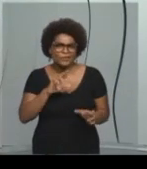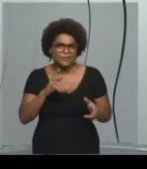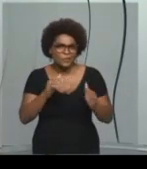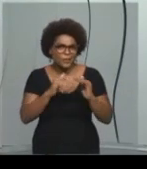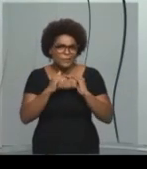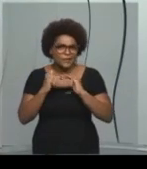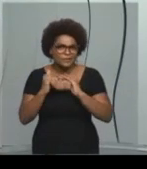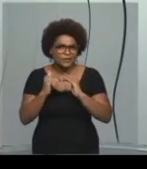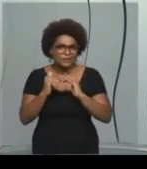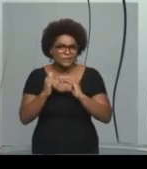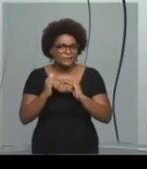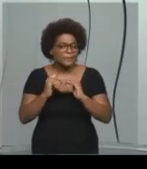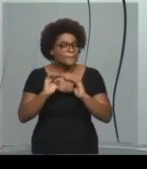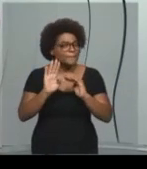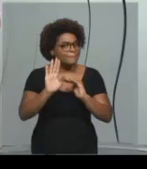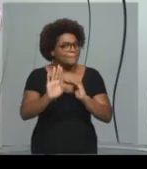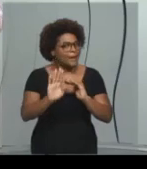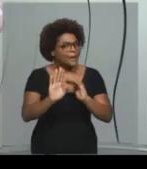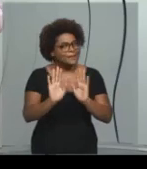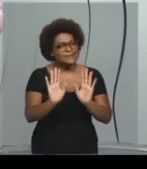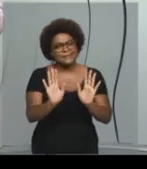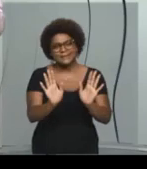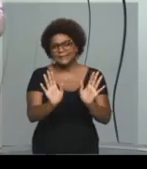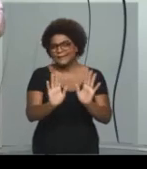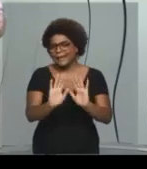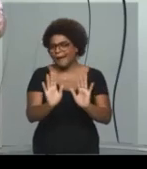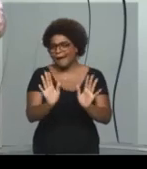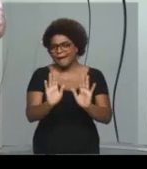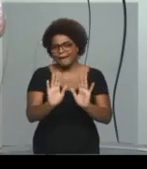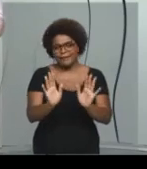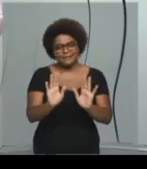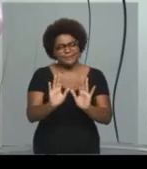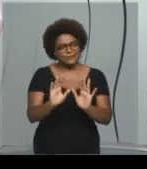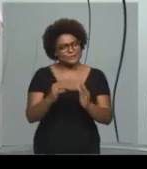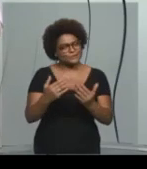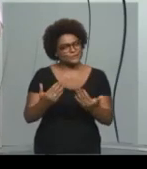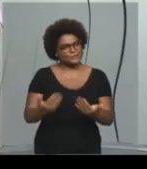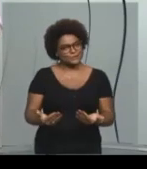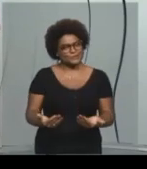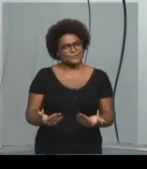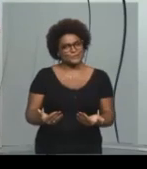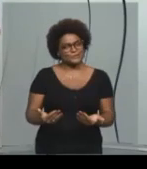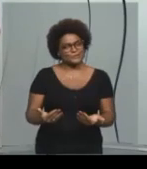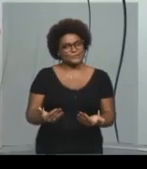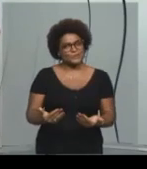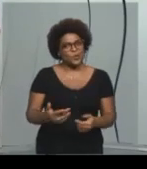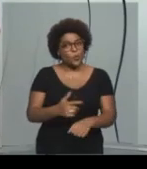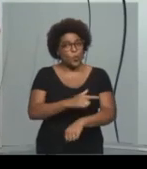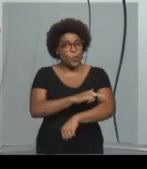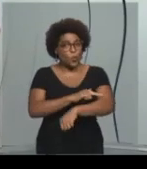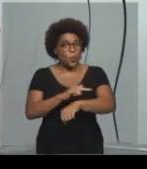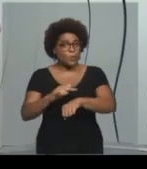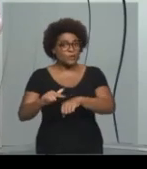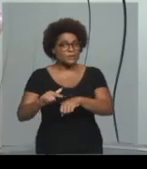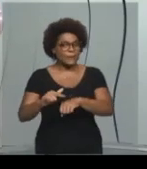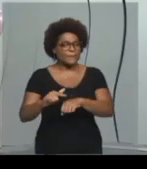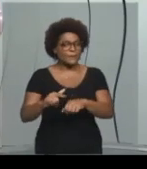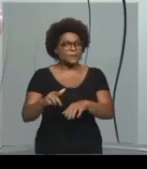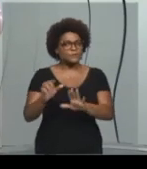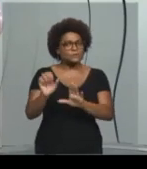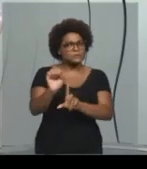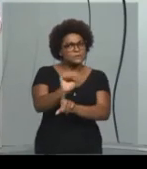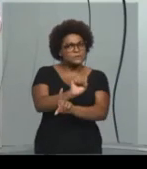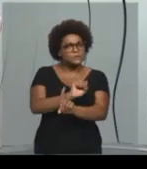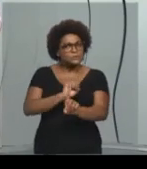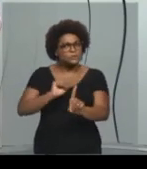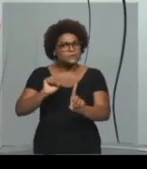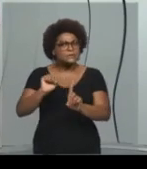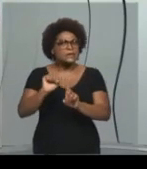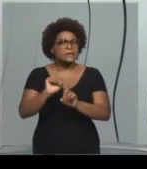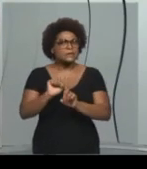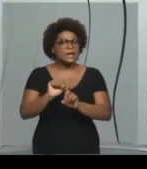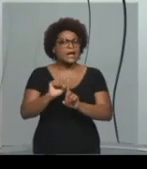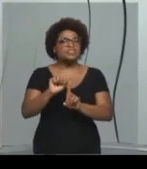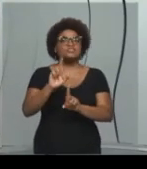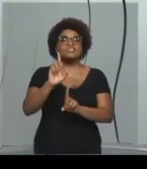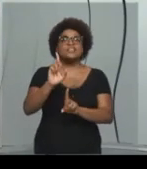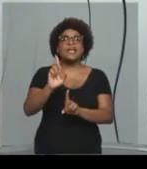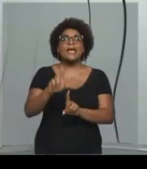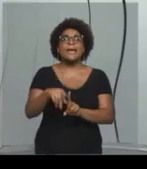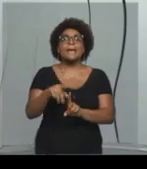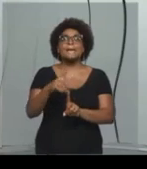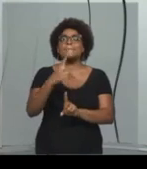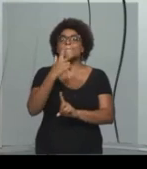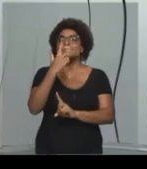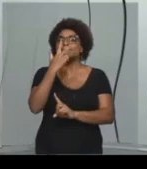trata. Se trata de que o comportamento médio de toda a sociedade é muito parecido,